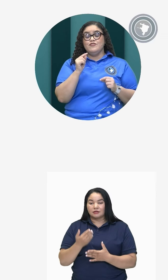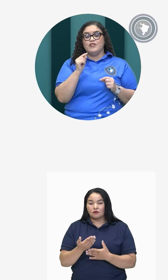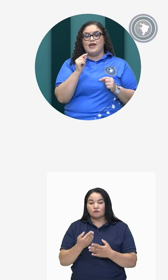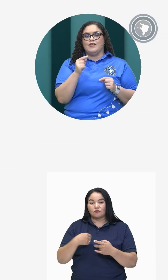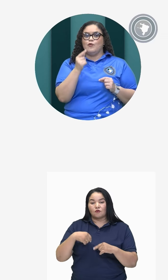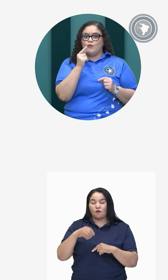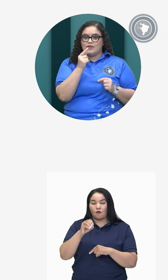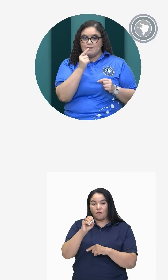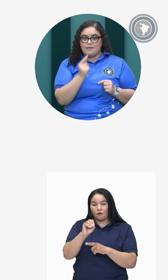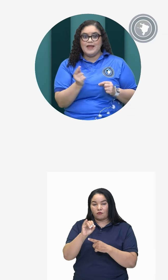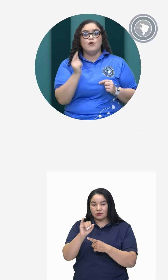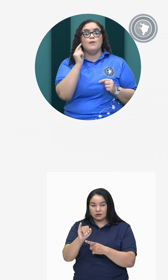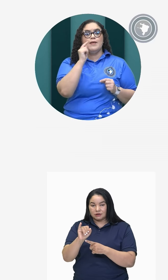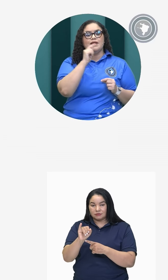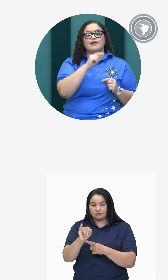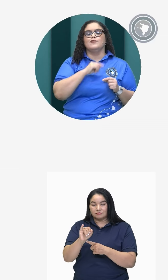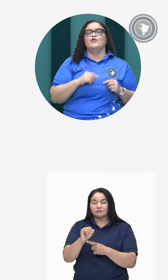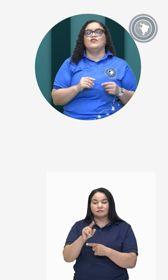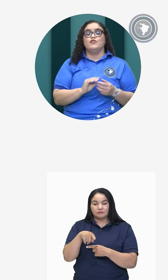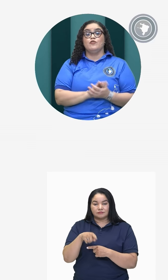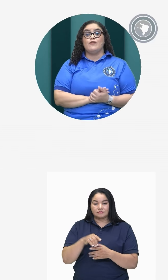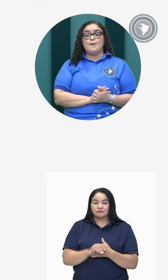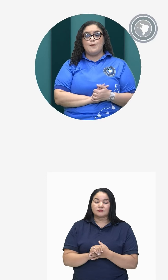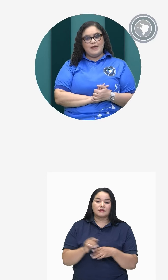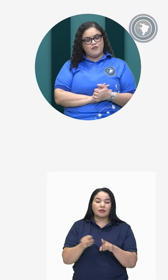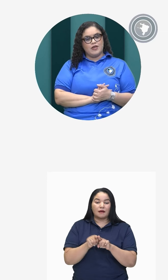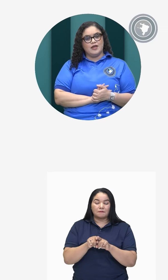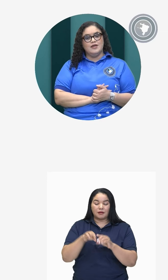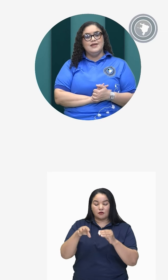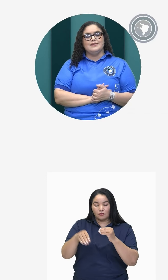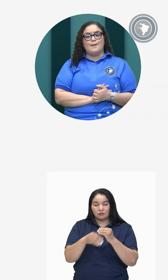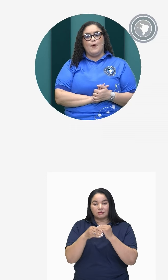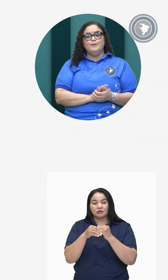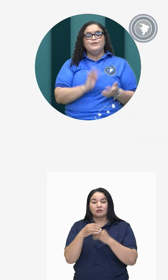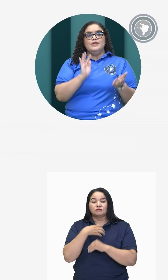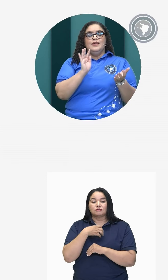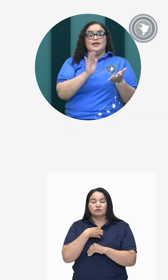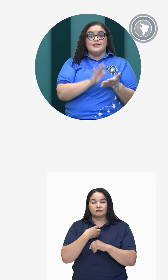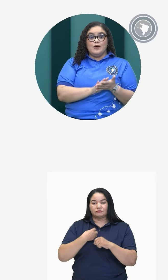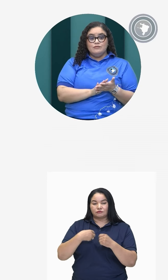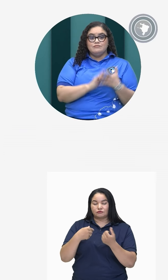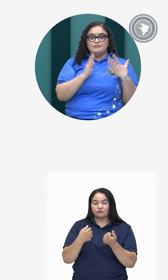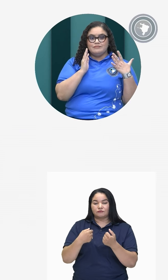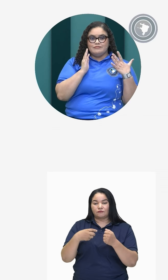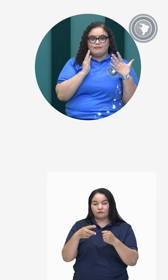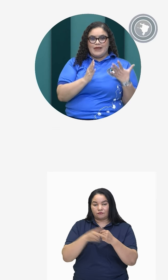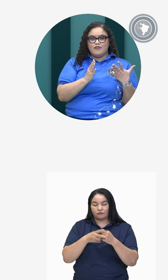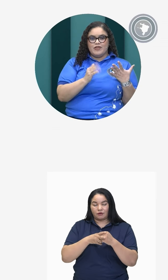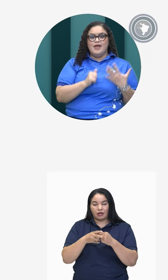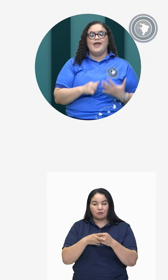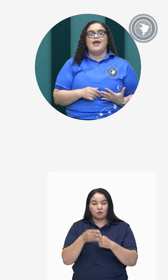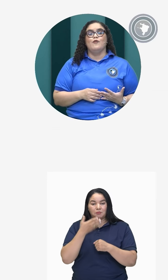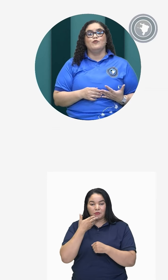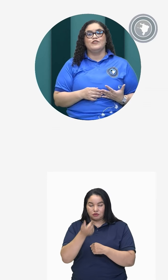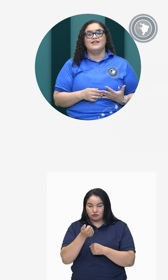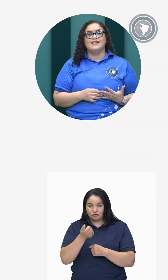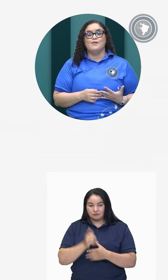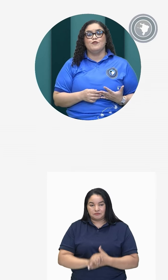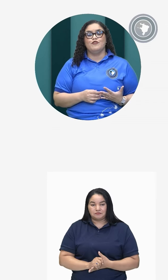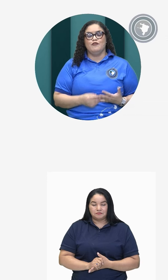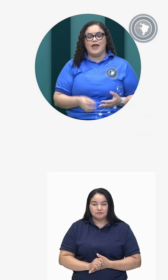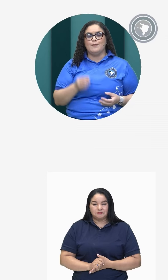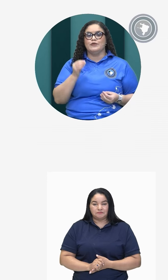objeto indireto, também complementando o sentido do verbo pedir, tá bom? Então, pedir é um